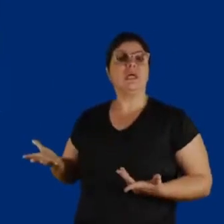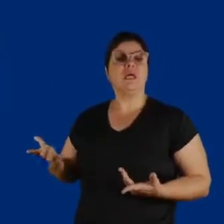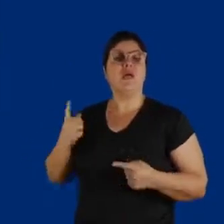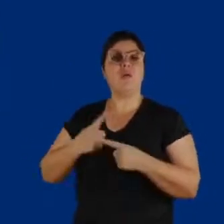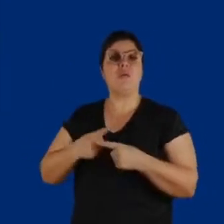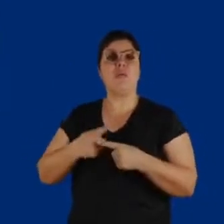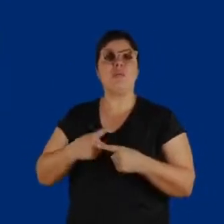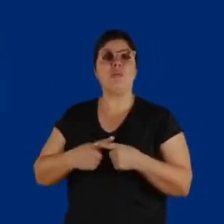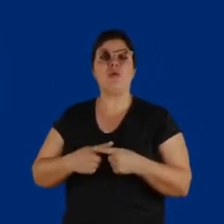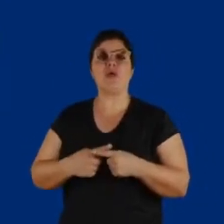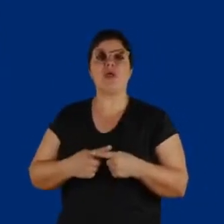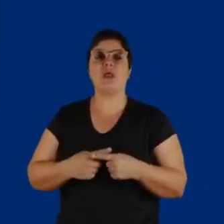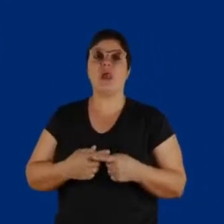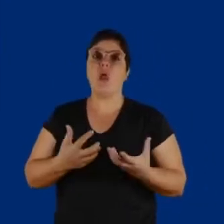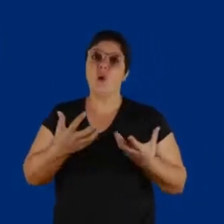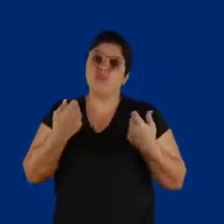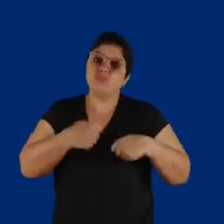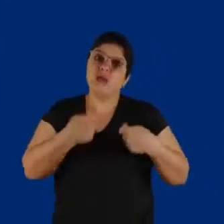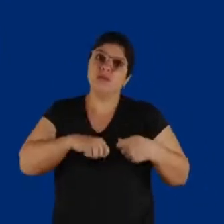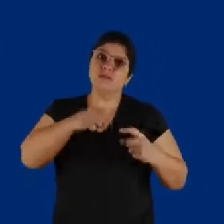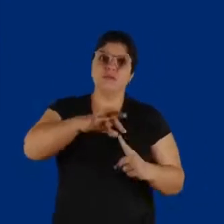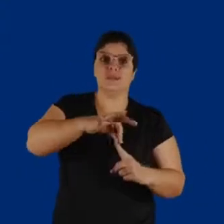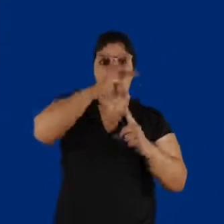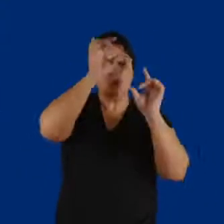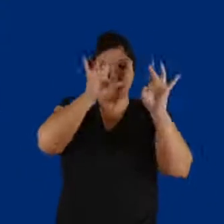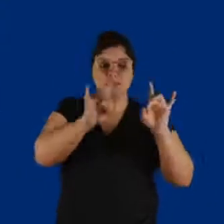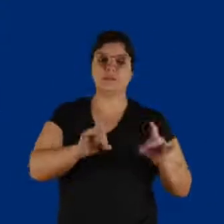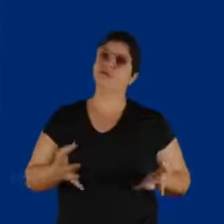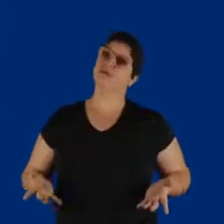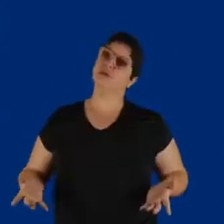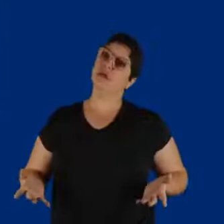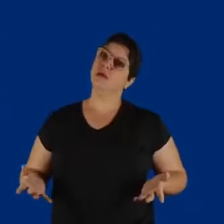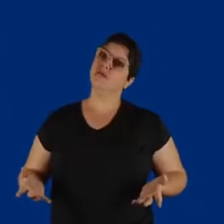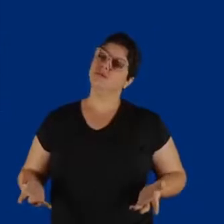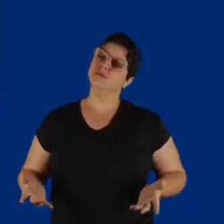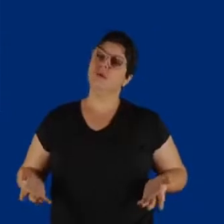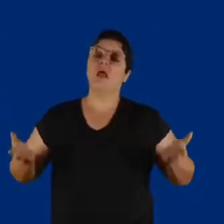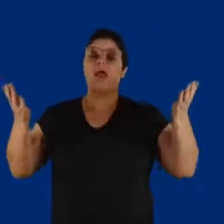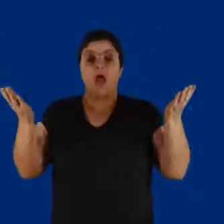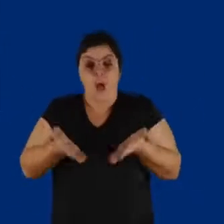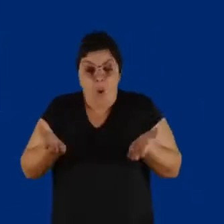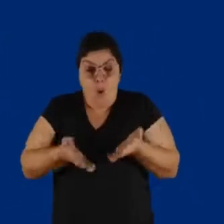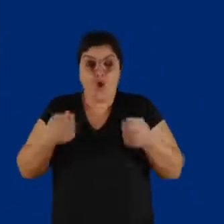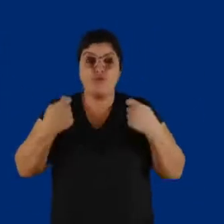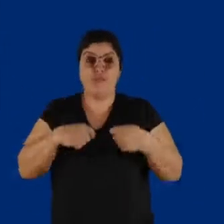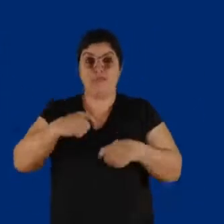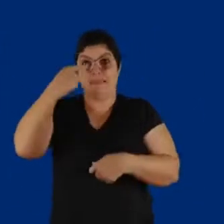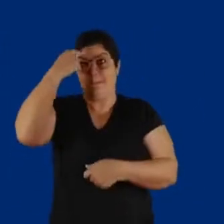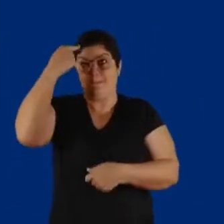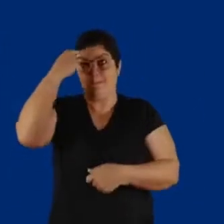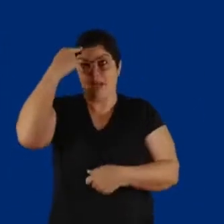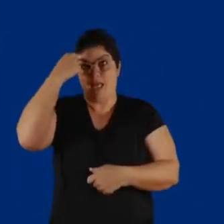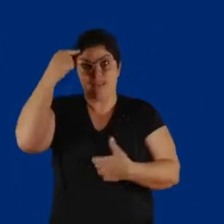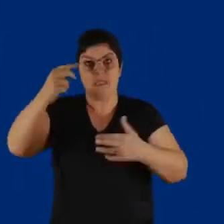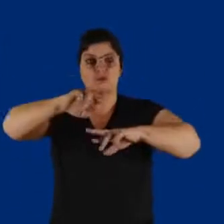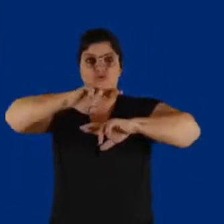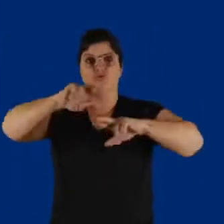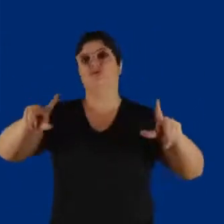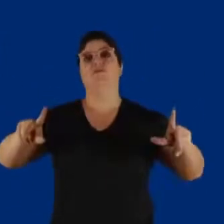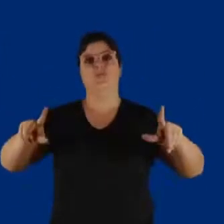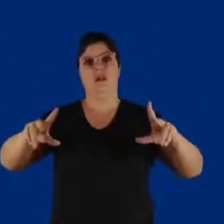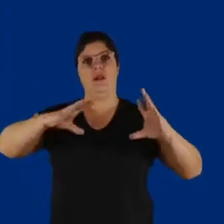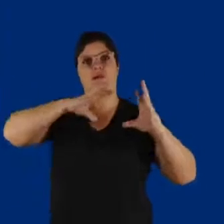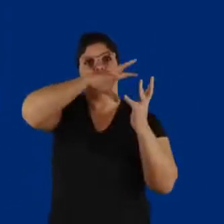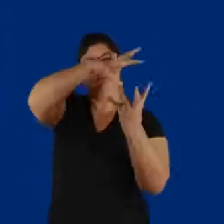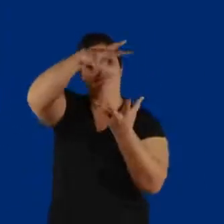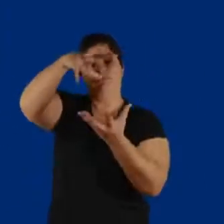desigualdade, não é? Então agora eu preciso pensar de maneira diferente no mundo. Isso é uma coisa boa, na minha opinião. Eu acho que